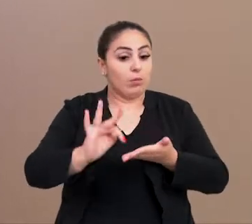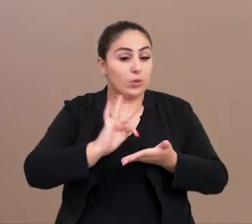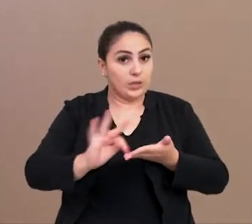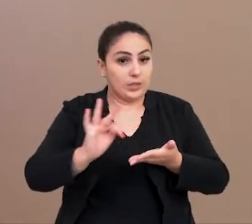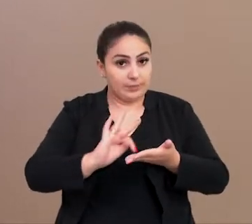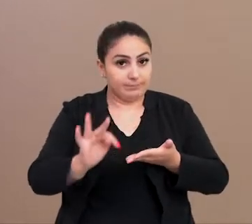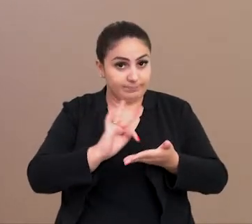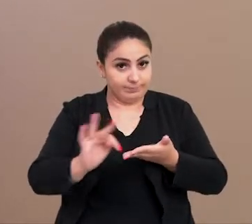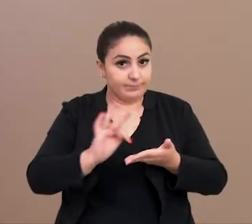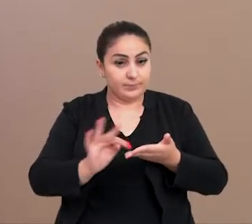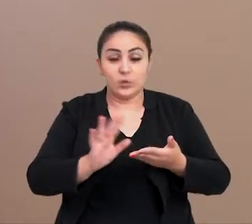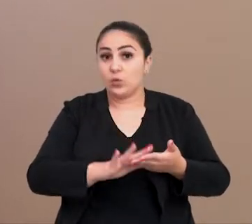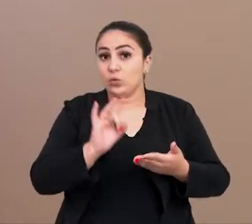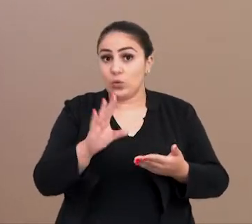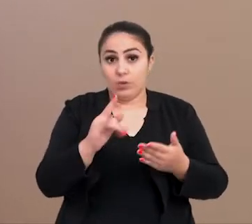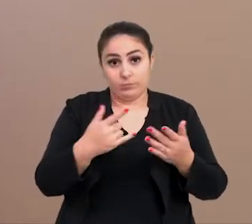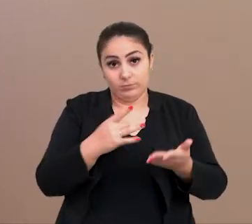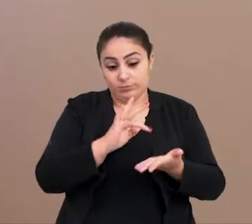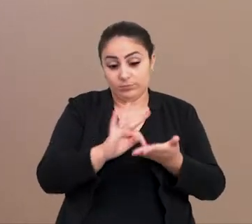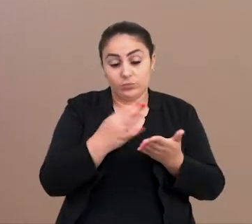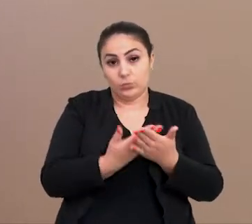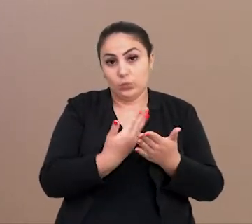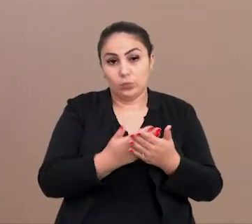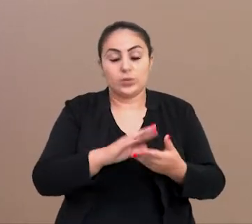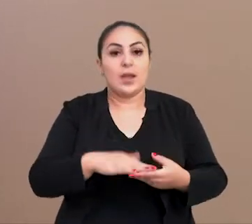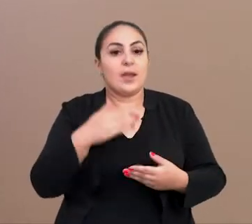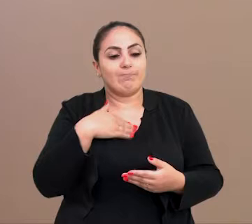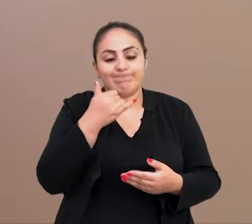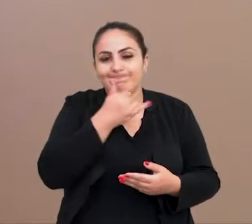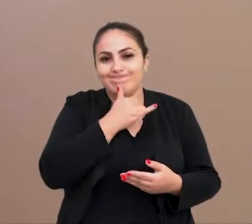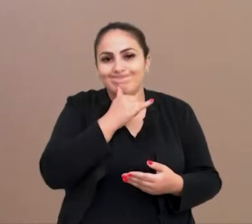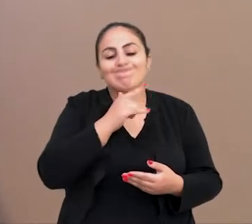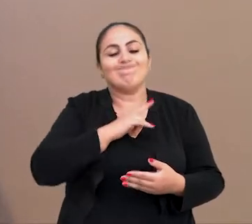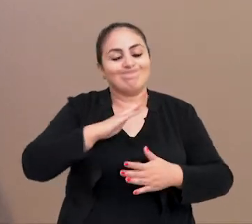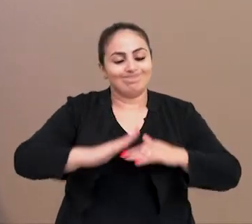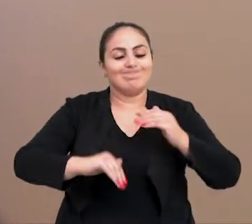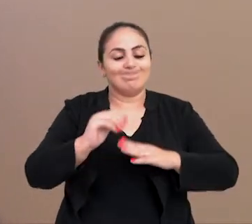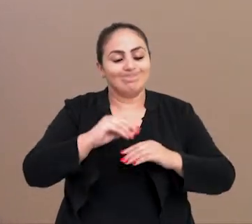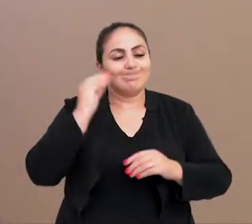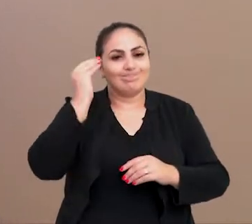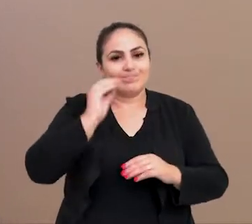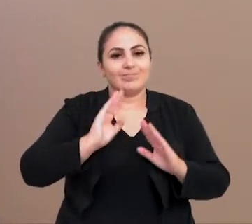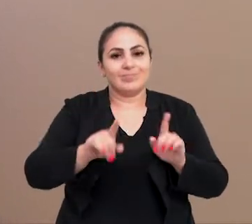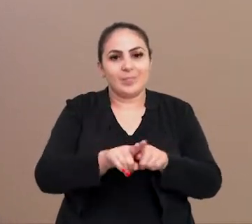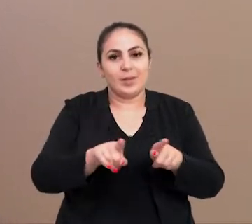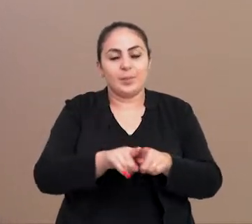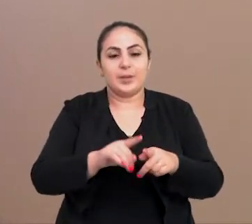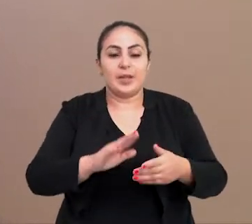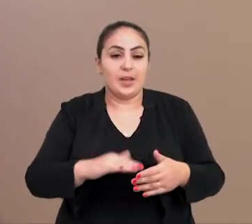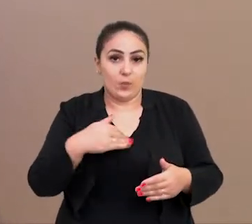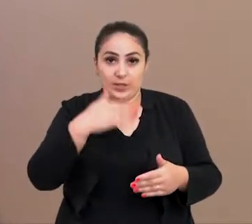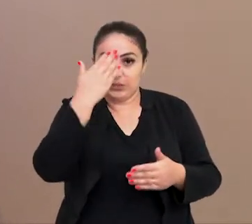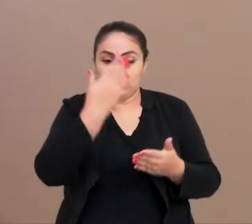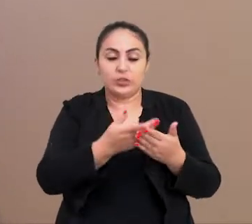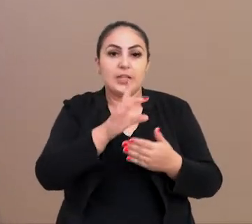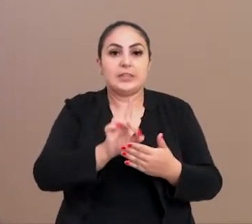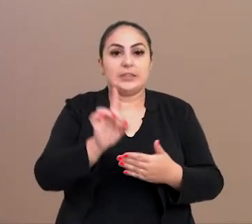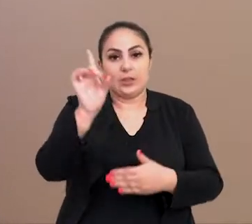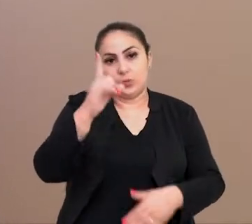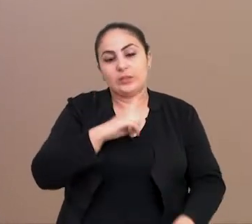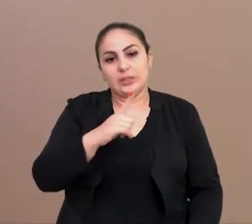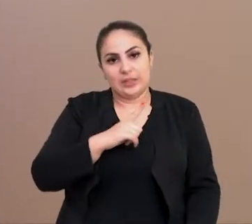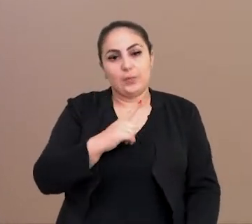na teoria, só no estudo. E eu, infelizmente, tenho a prática também, né? Então, eu creio que Deus